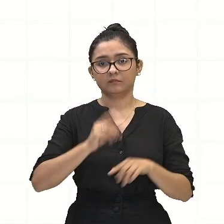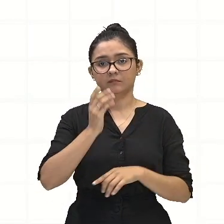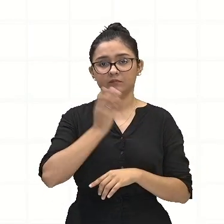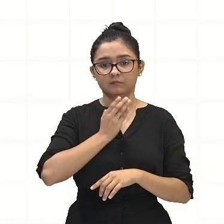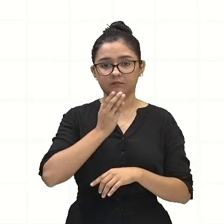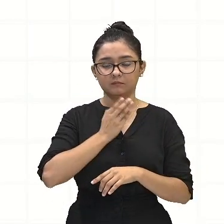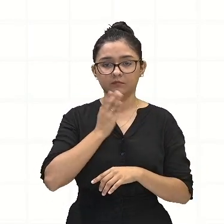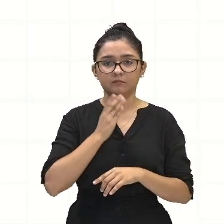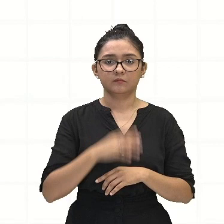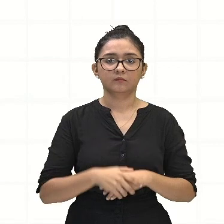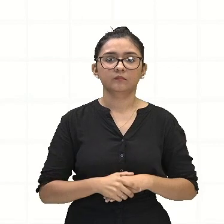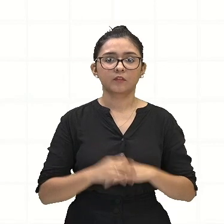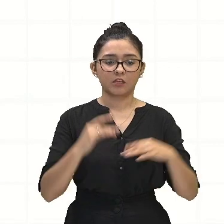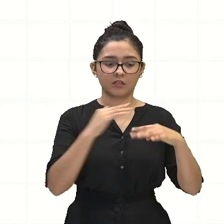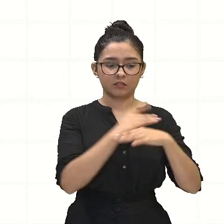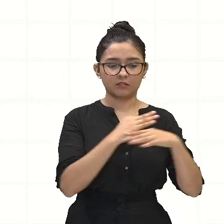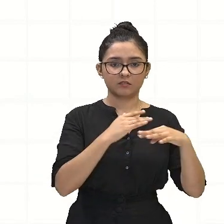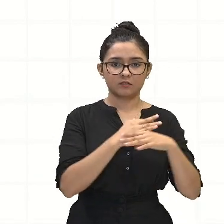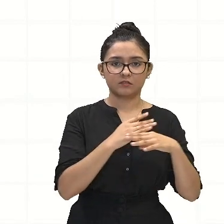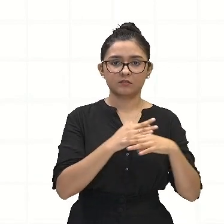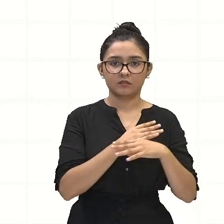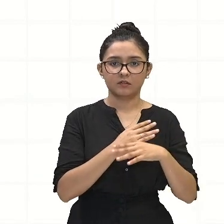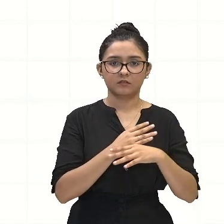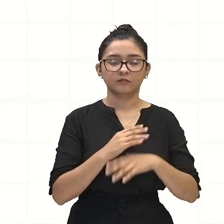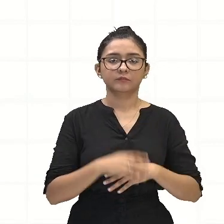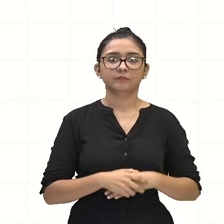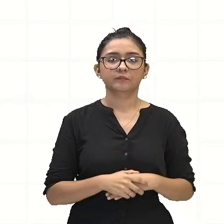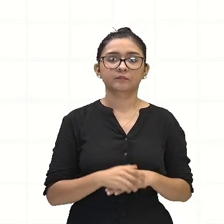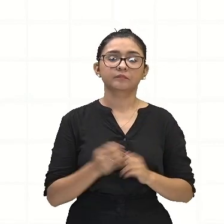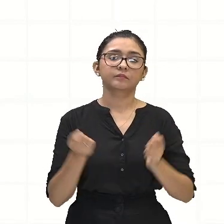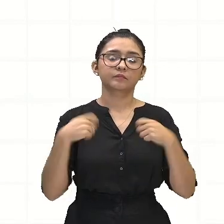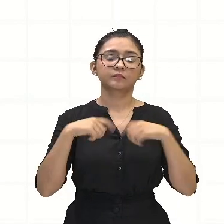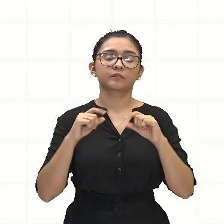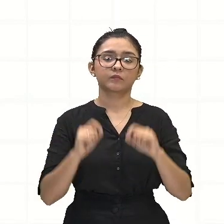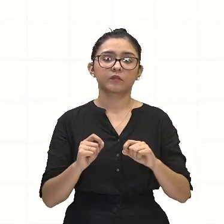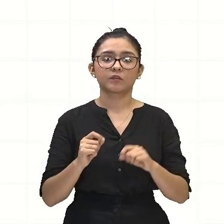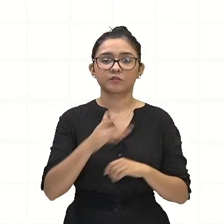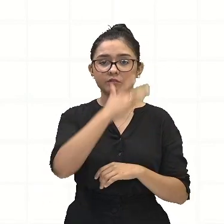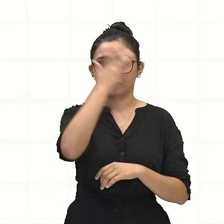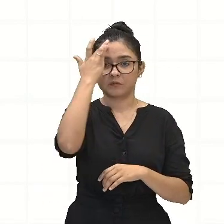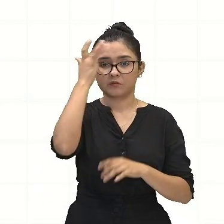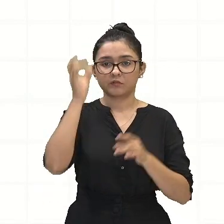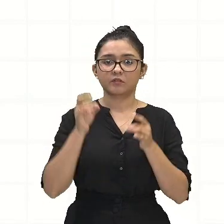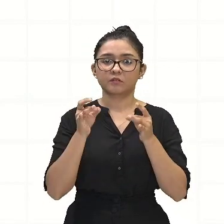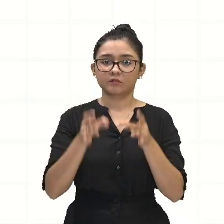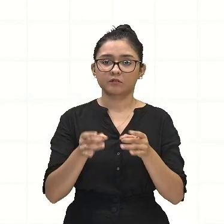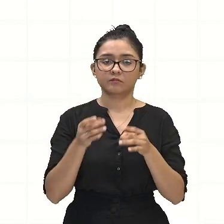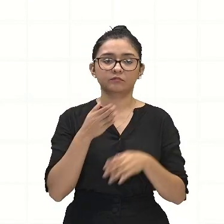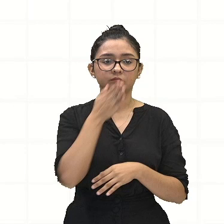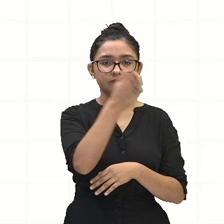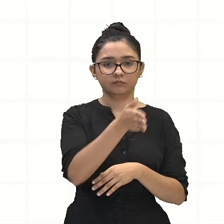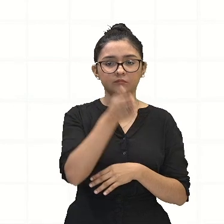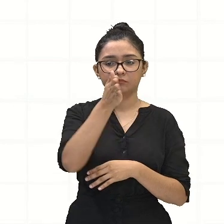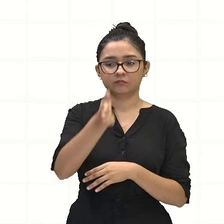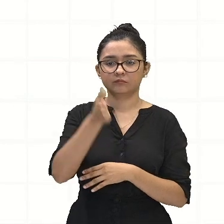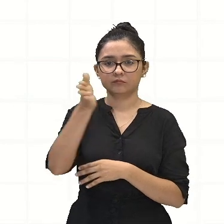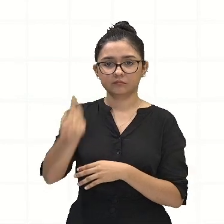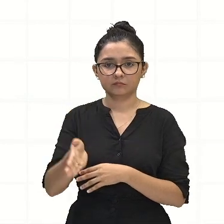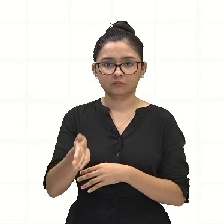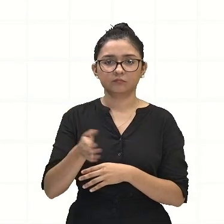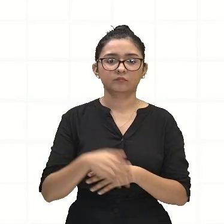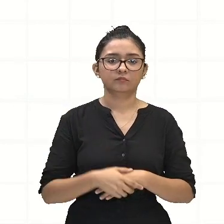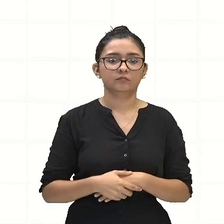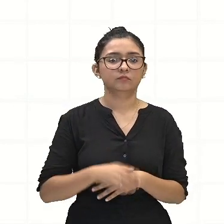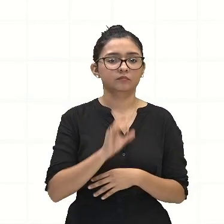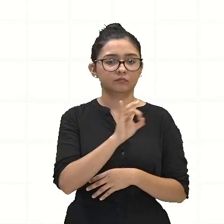as cidades exigia que os comerciantes atravessassem diversos feudos, cada um sob o